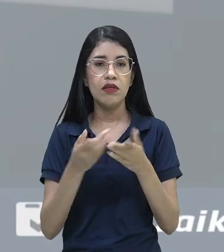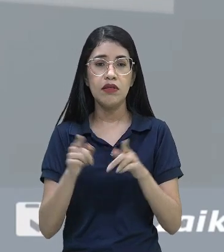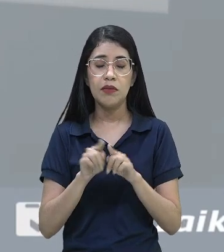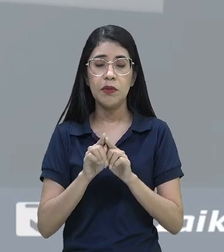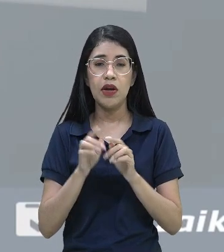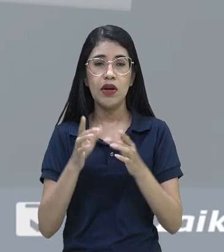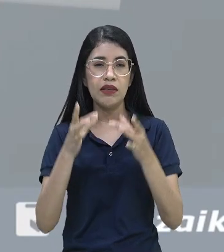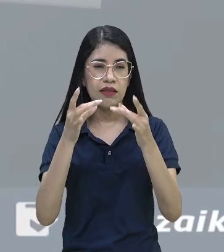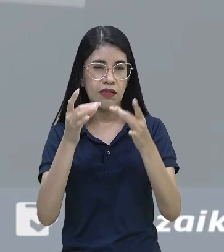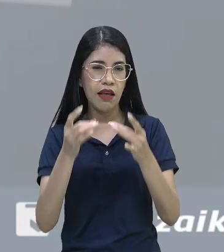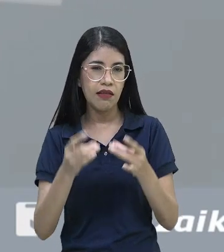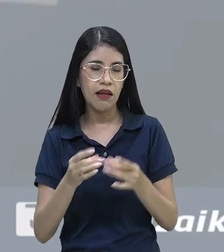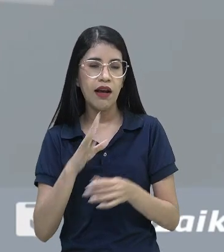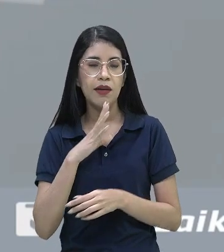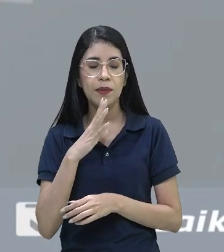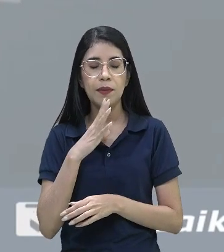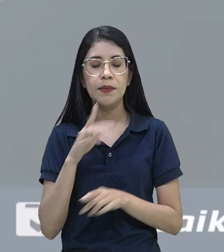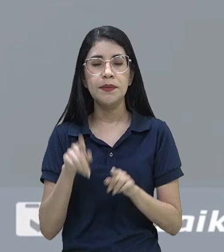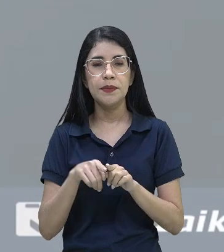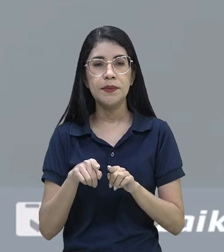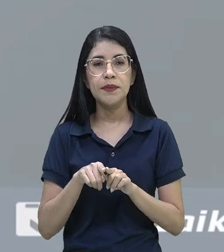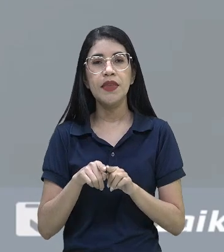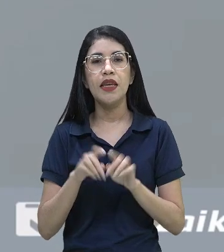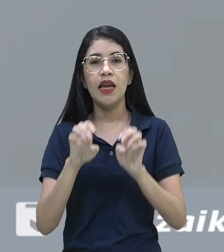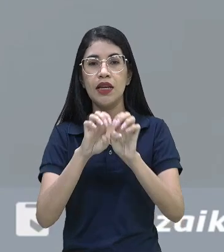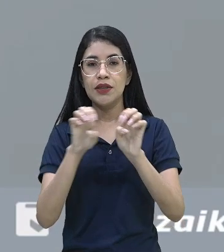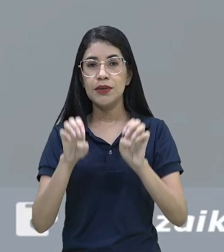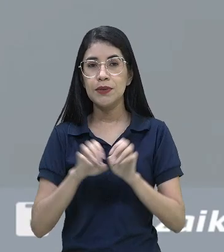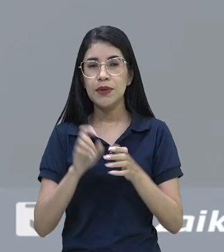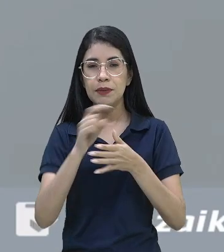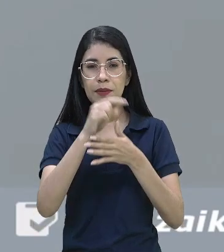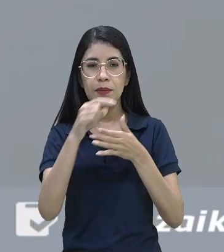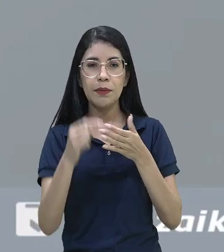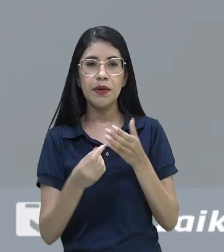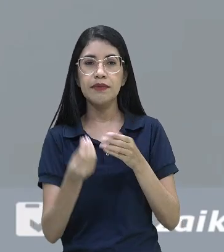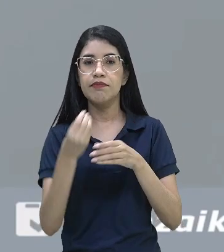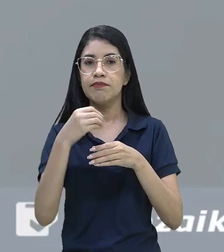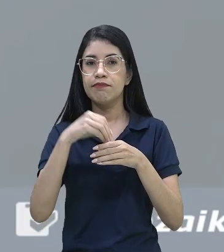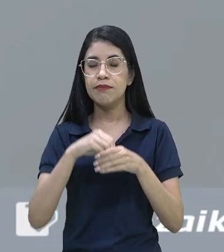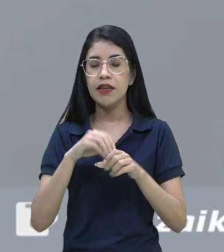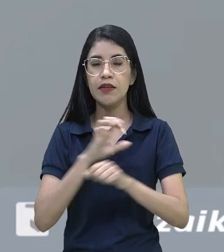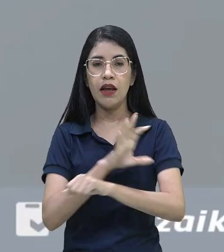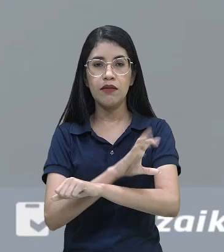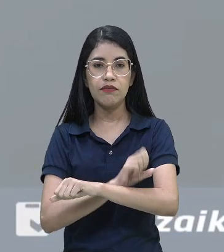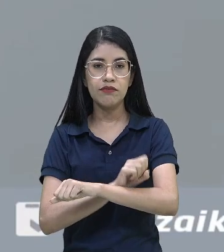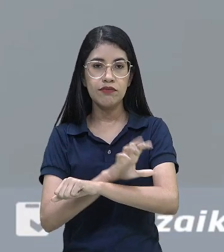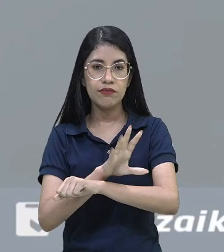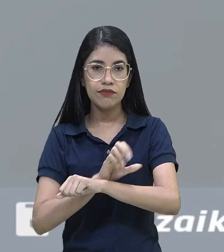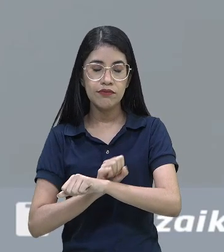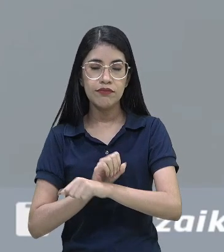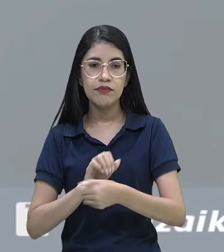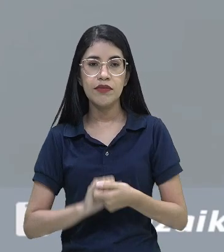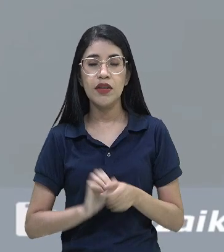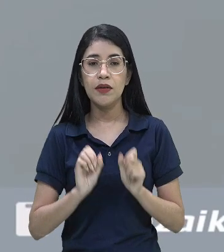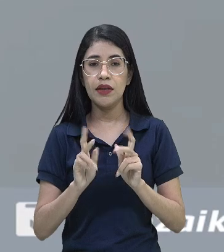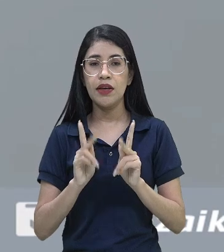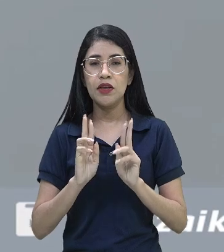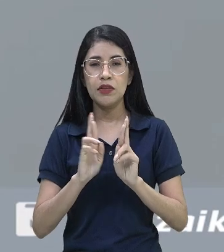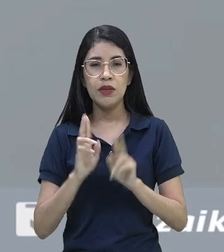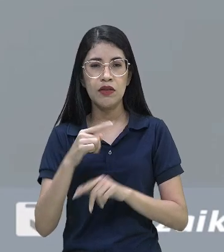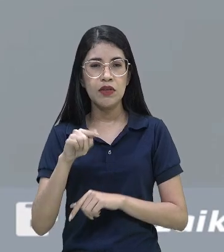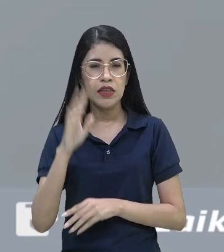conhecer toda essa estrutura, esses elementos envolvidos aí na contração muscular, ok? Eu espero que, de